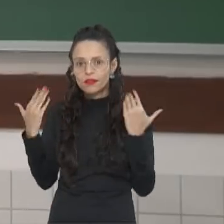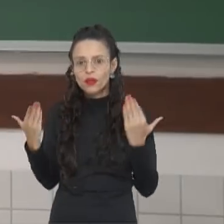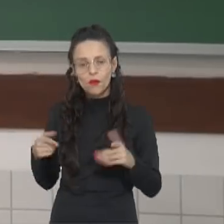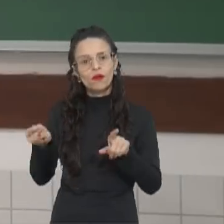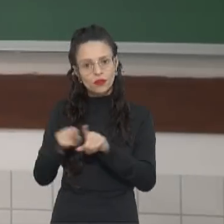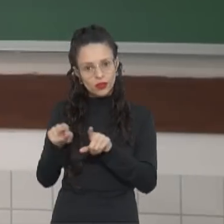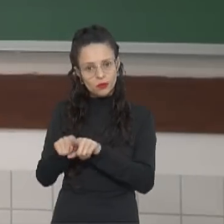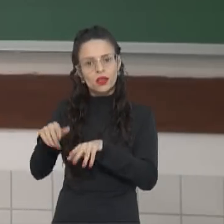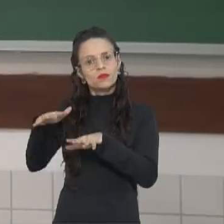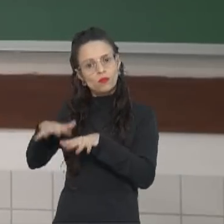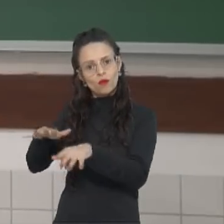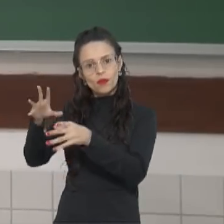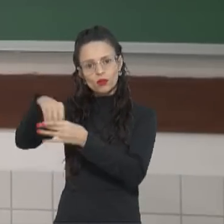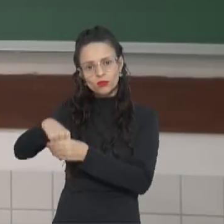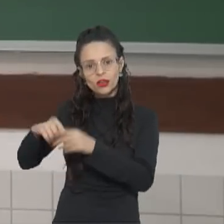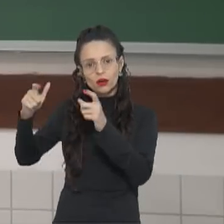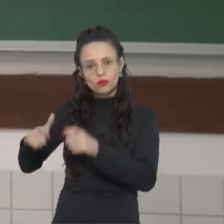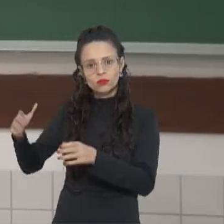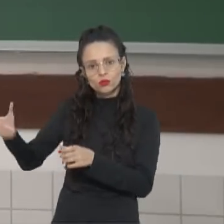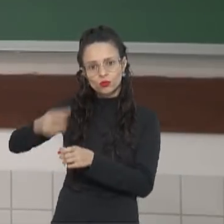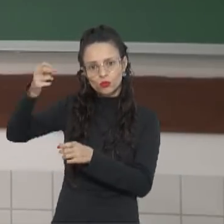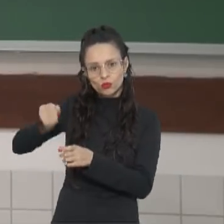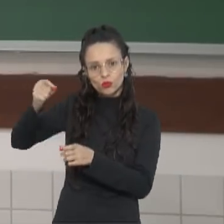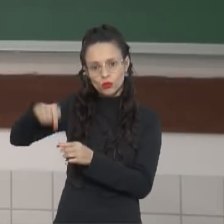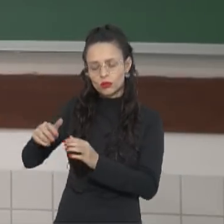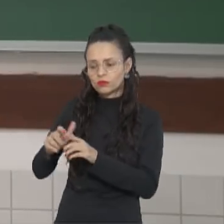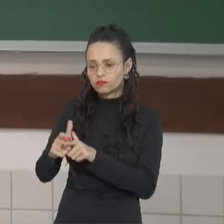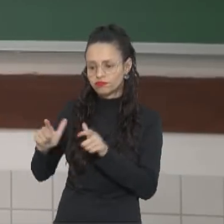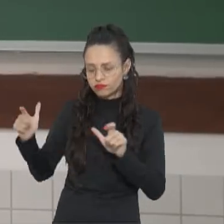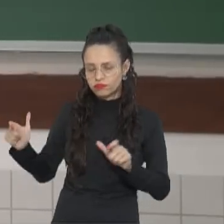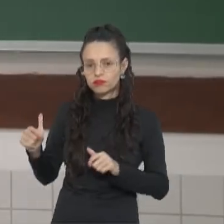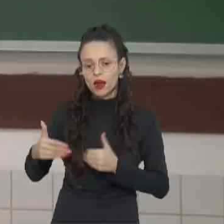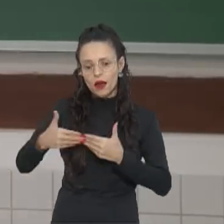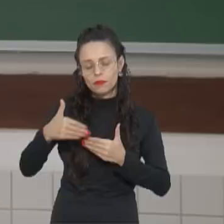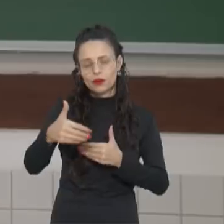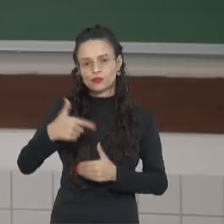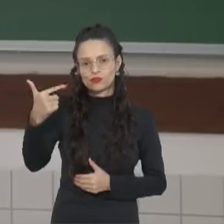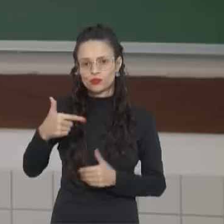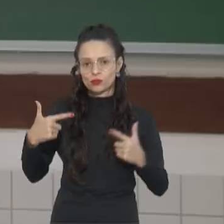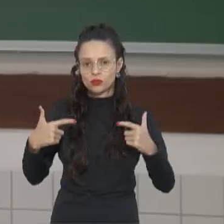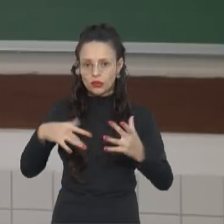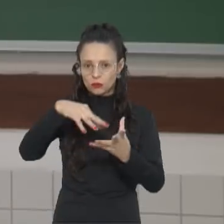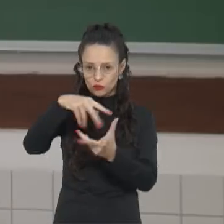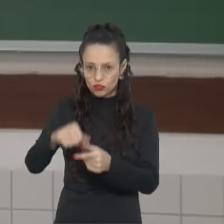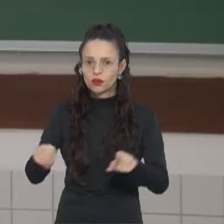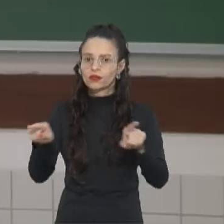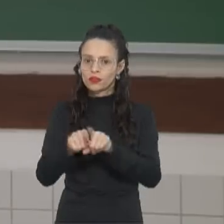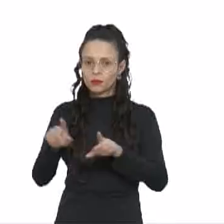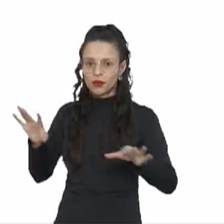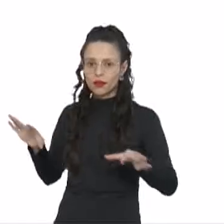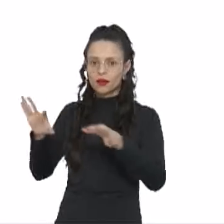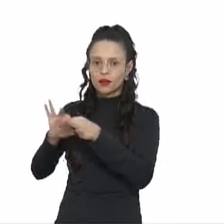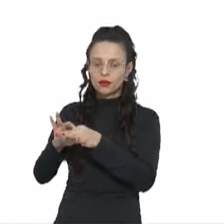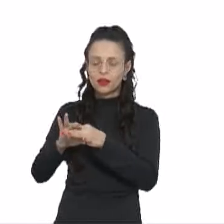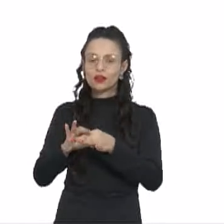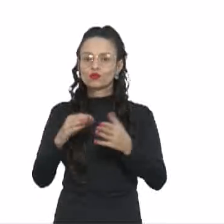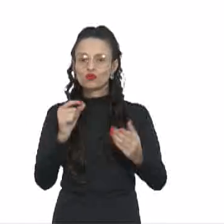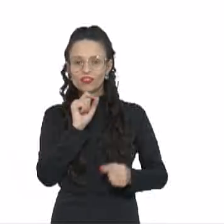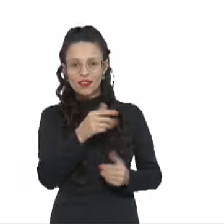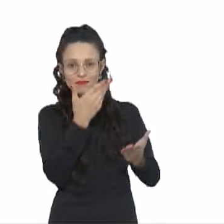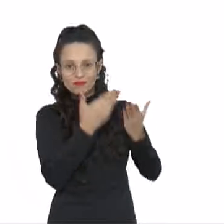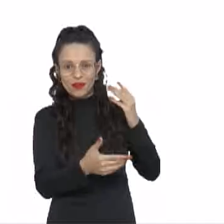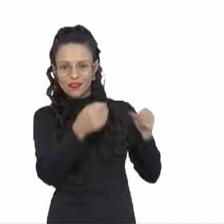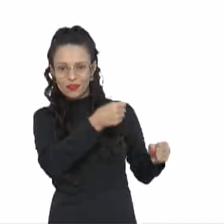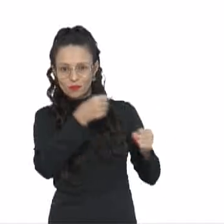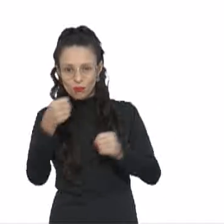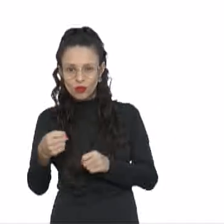tem também movimentos internos crescendo muito a partir da Segunda Guerra Mundial. E aliado à perda do poder